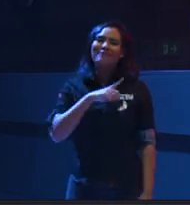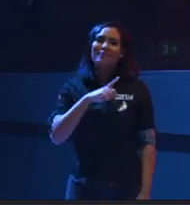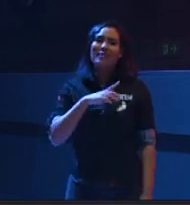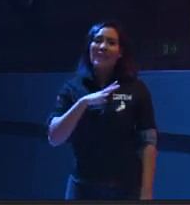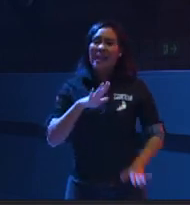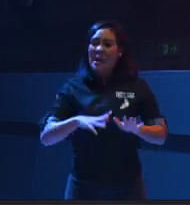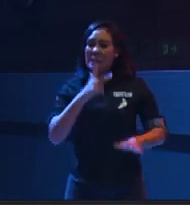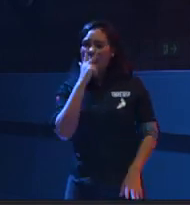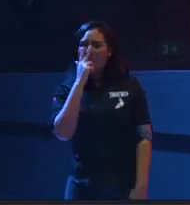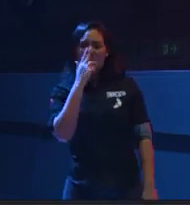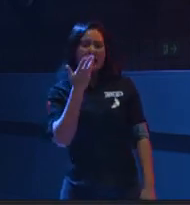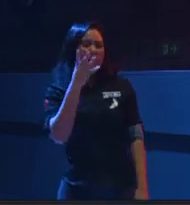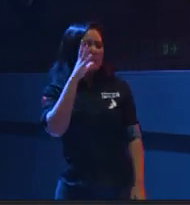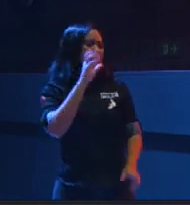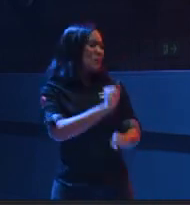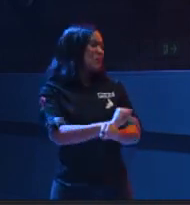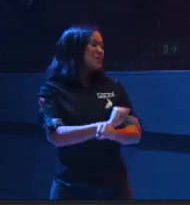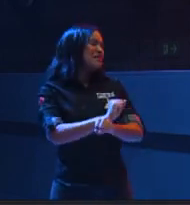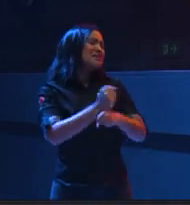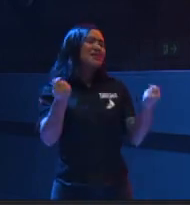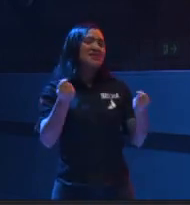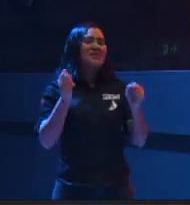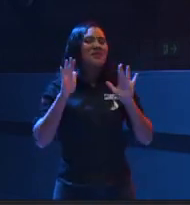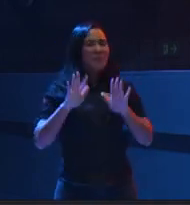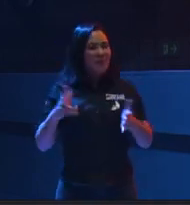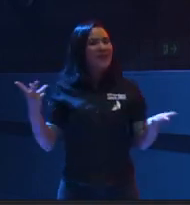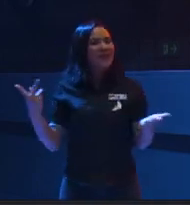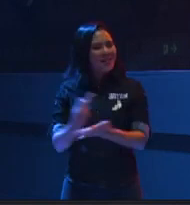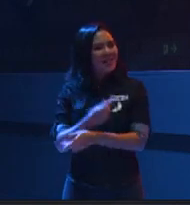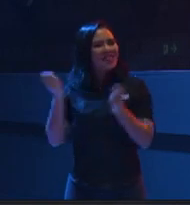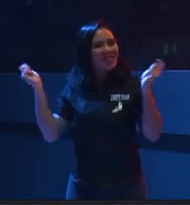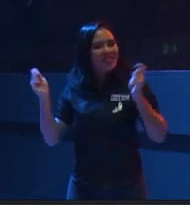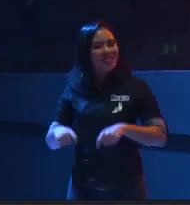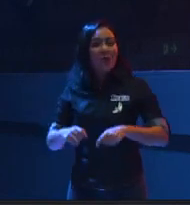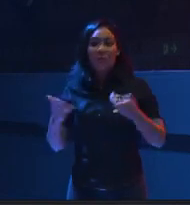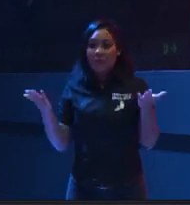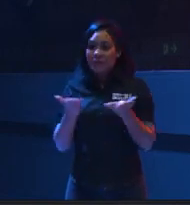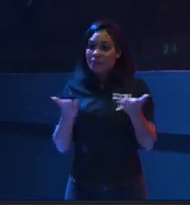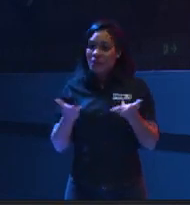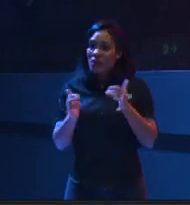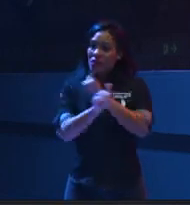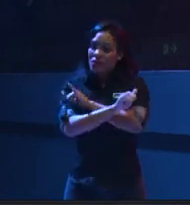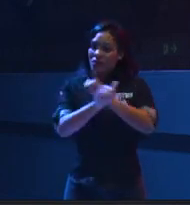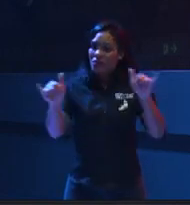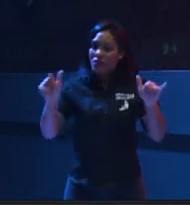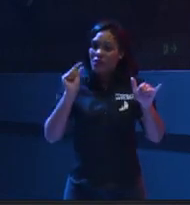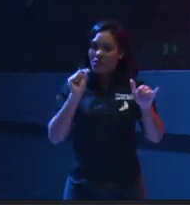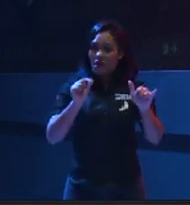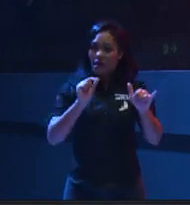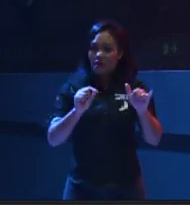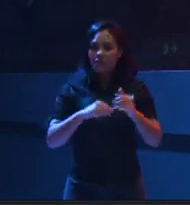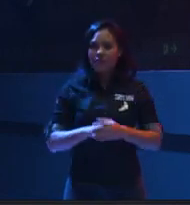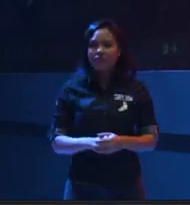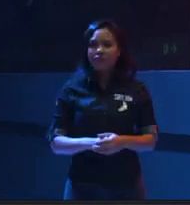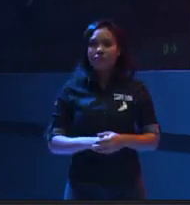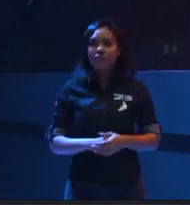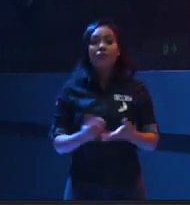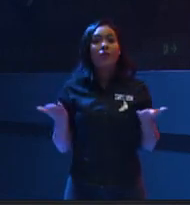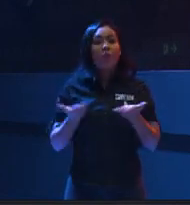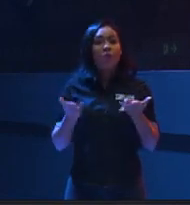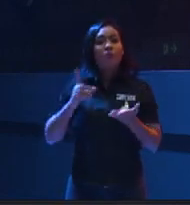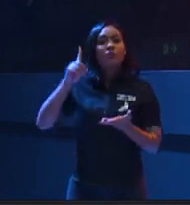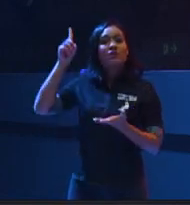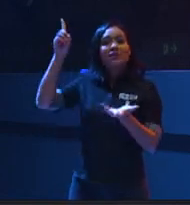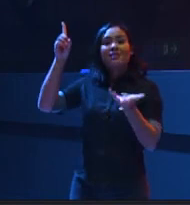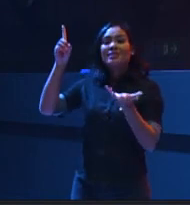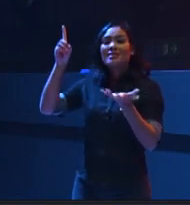mas virou possível e hoje eu queria te dizer uma coisa aqui hoje Deus quer dizer para